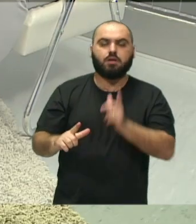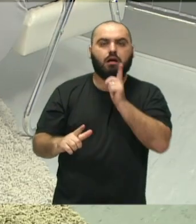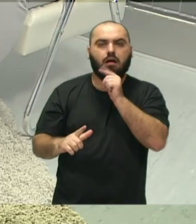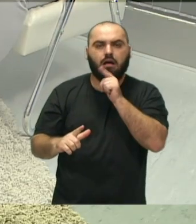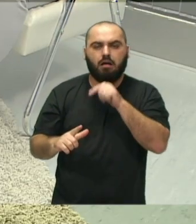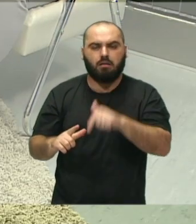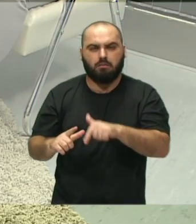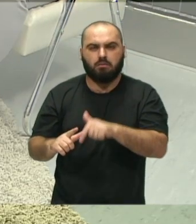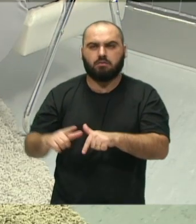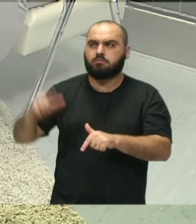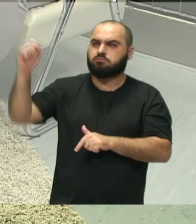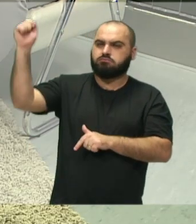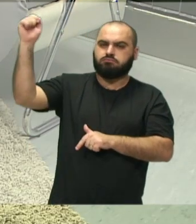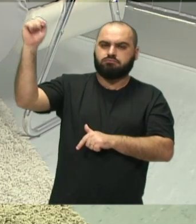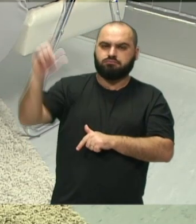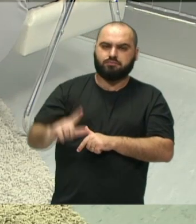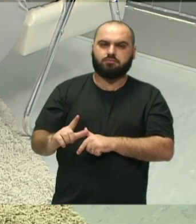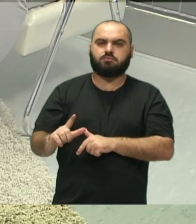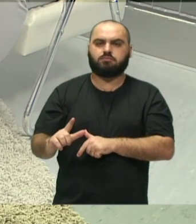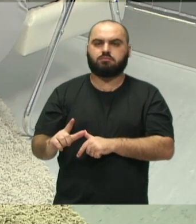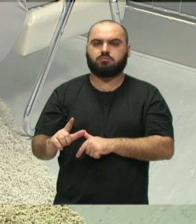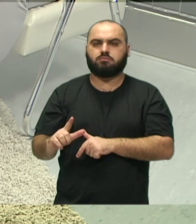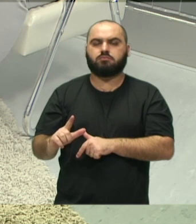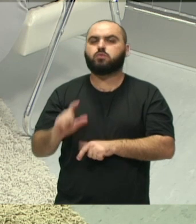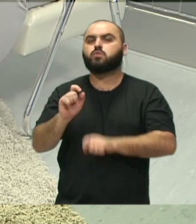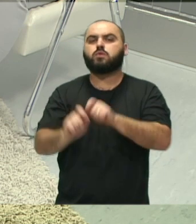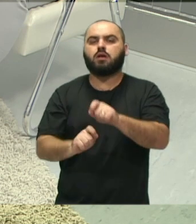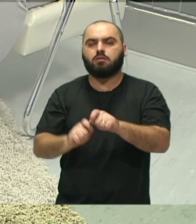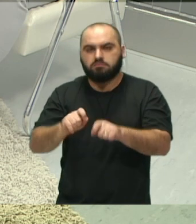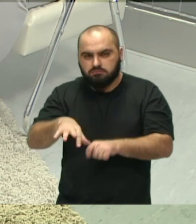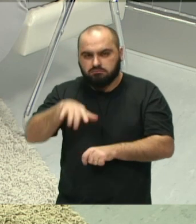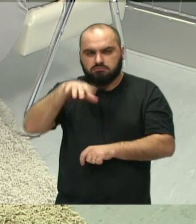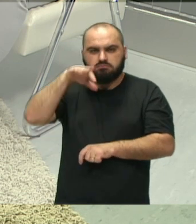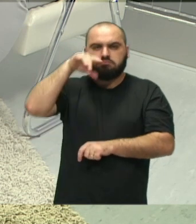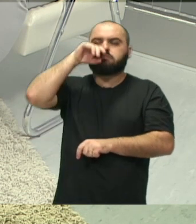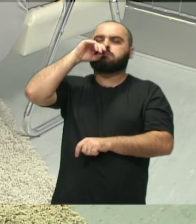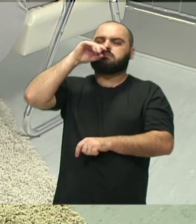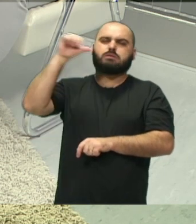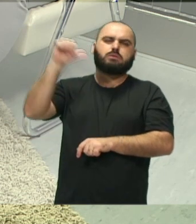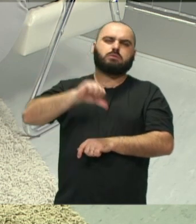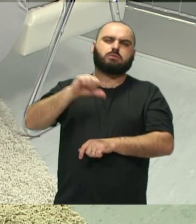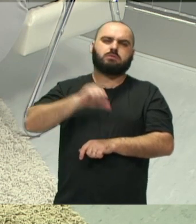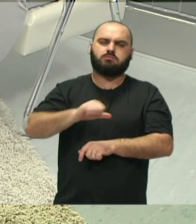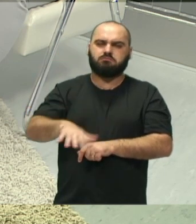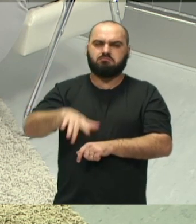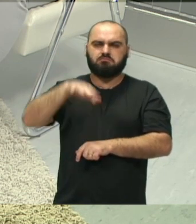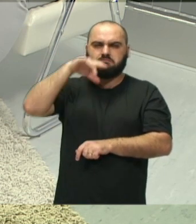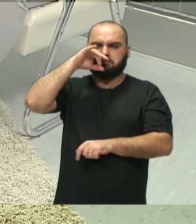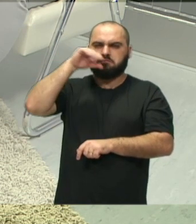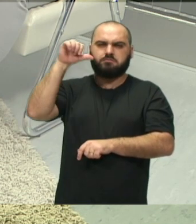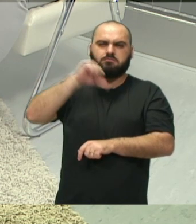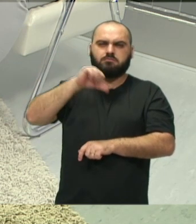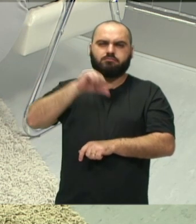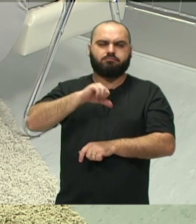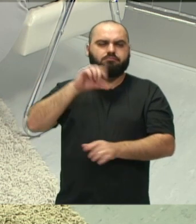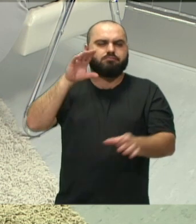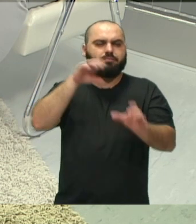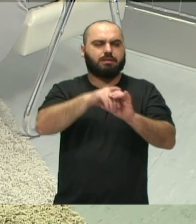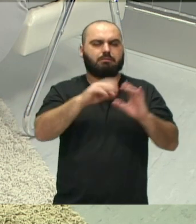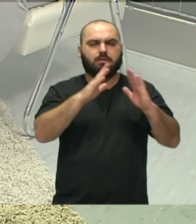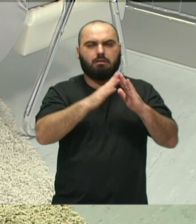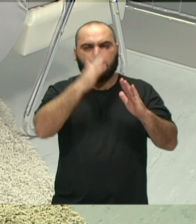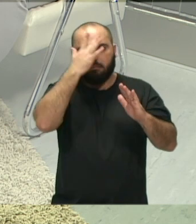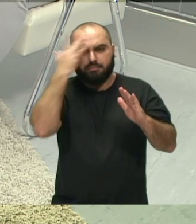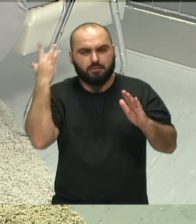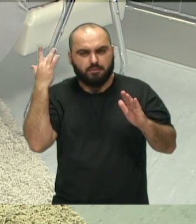naquele resíduo que se forma ali, acontece de vir aquele odor, né, aquele mau odor, na residência do cidadão,